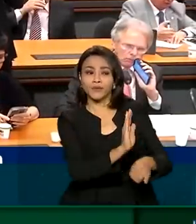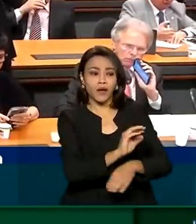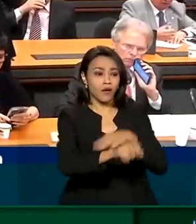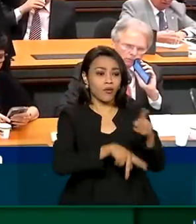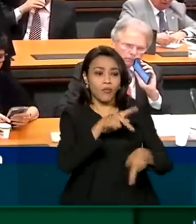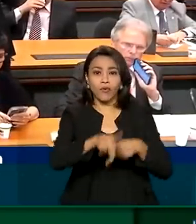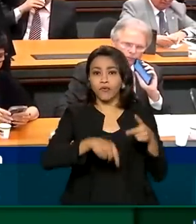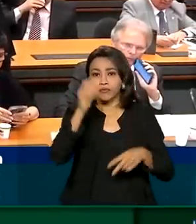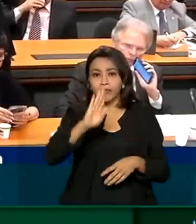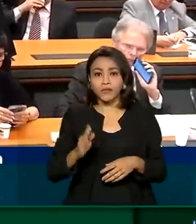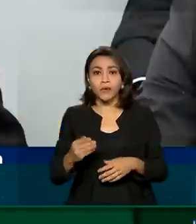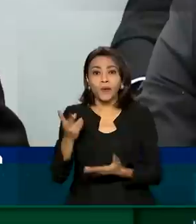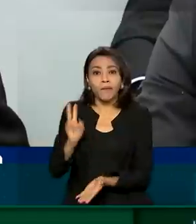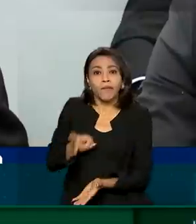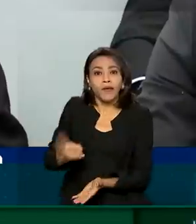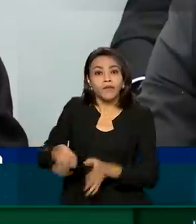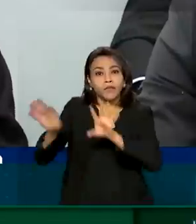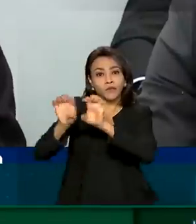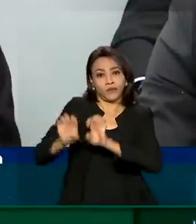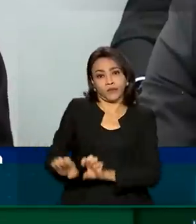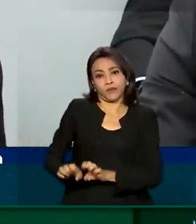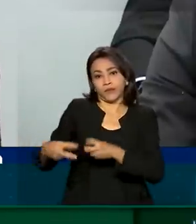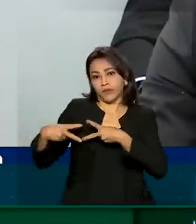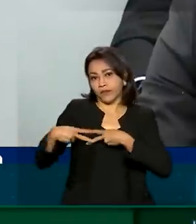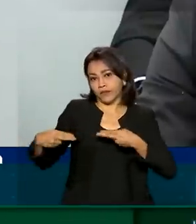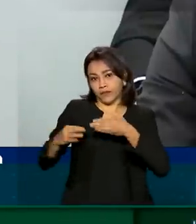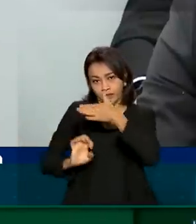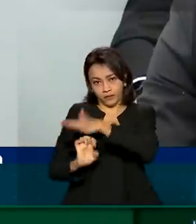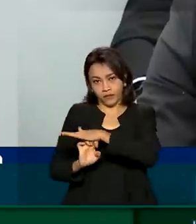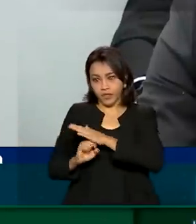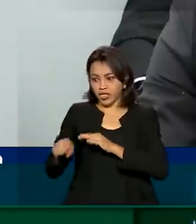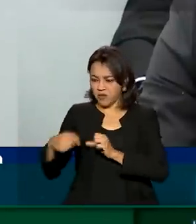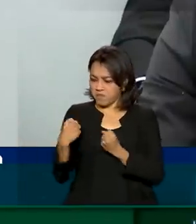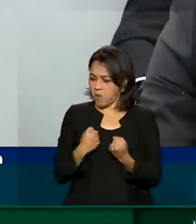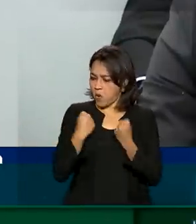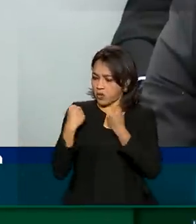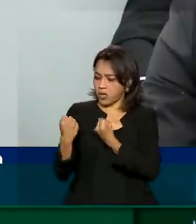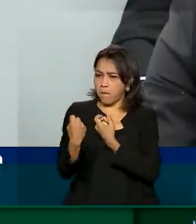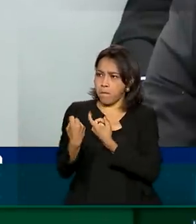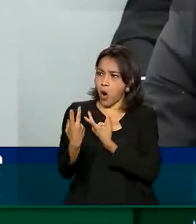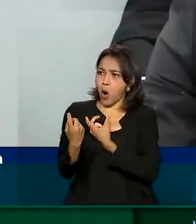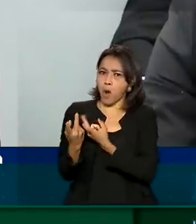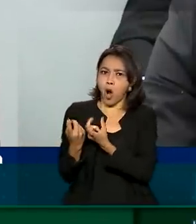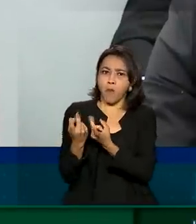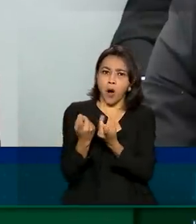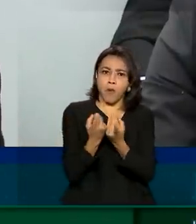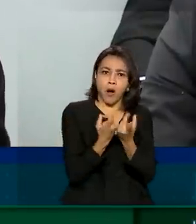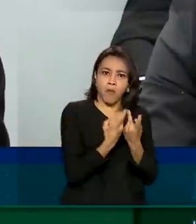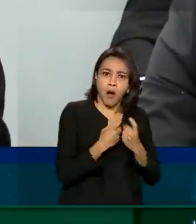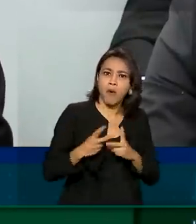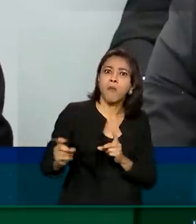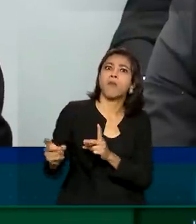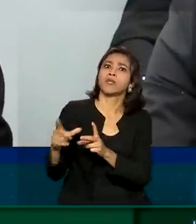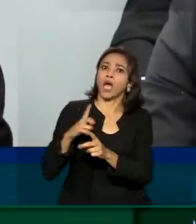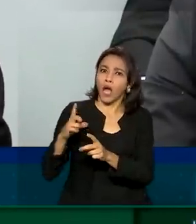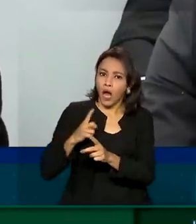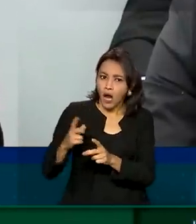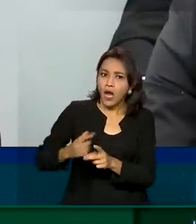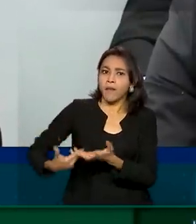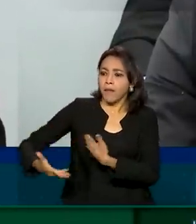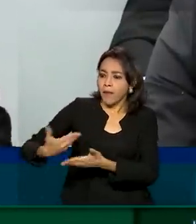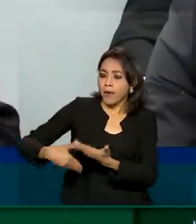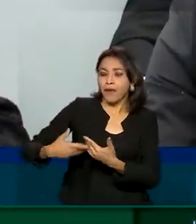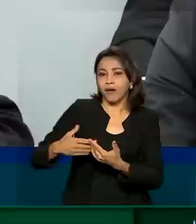qual a estrutura atual que a empresa tem o enorme poder de mercado de um lado e do outro ela hora